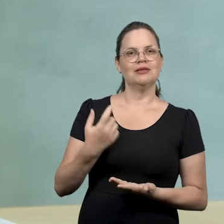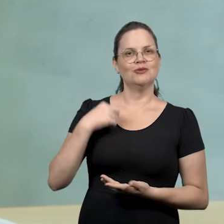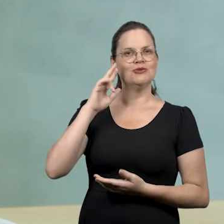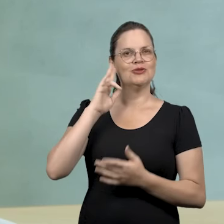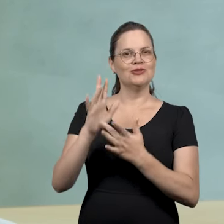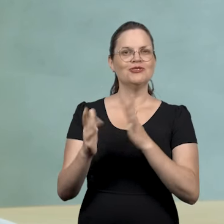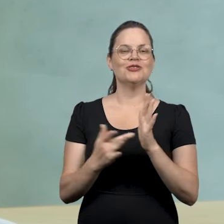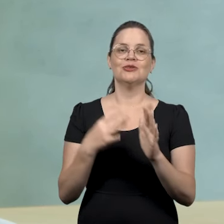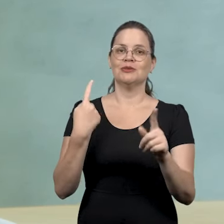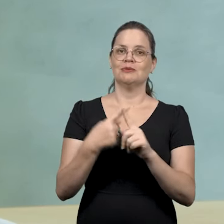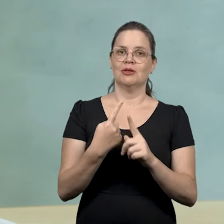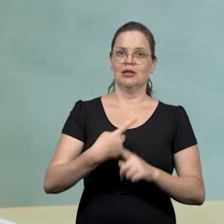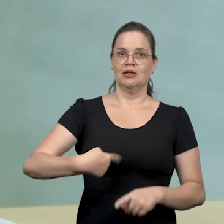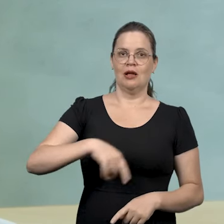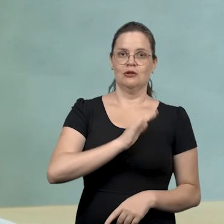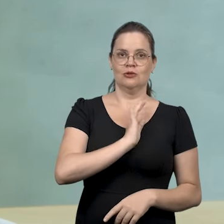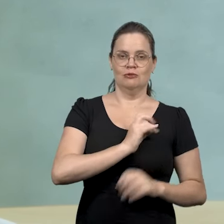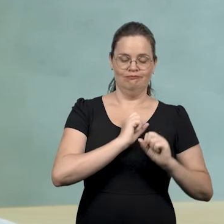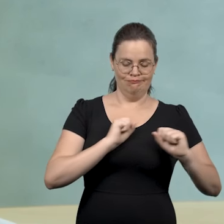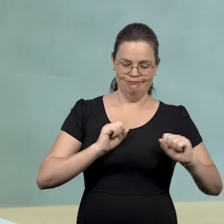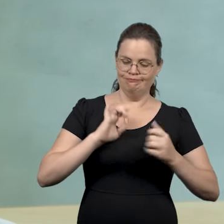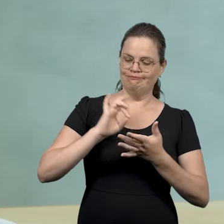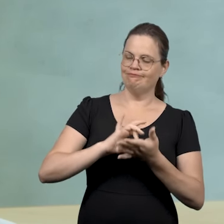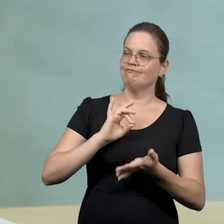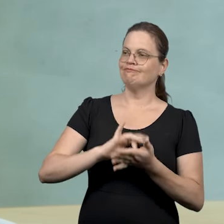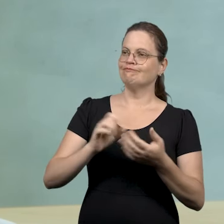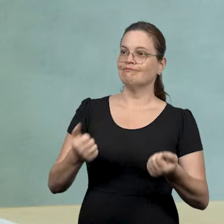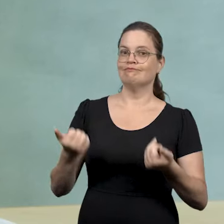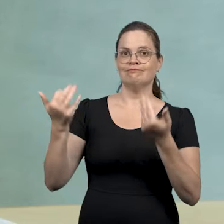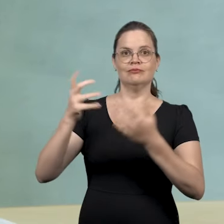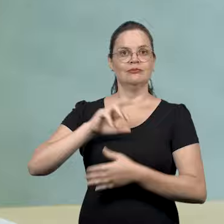Com um coração sincero, né? Não é um